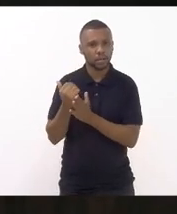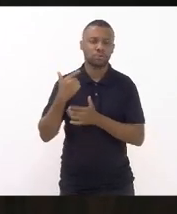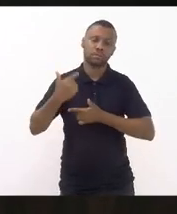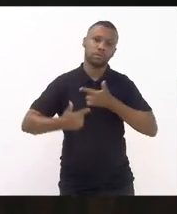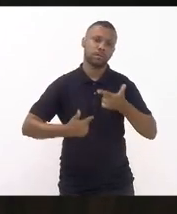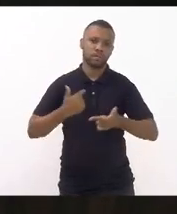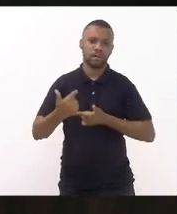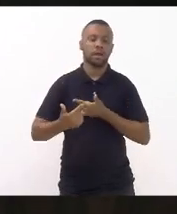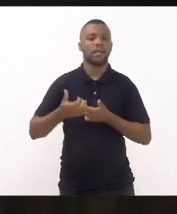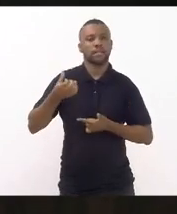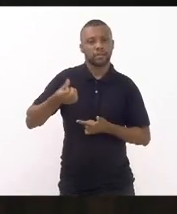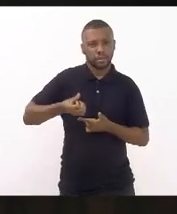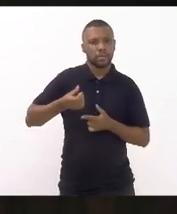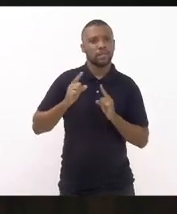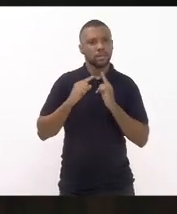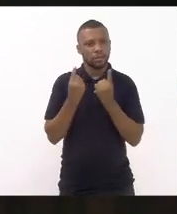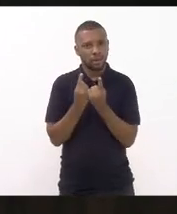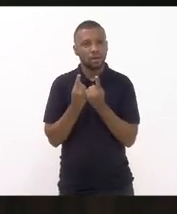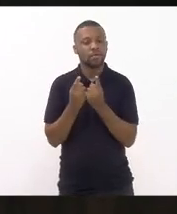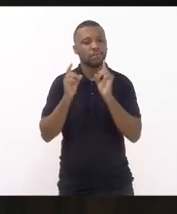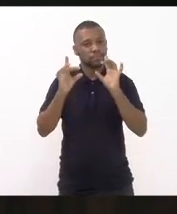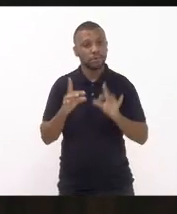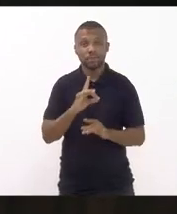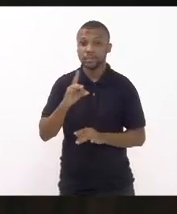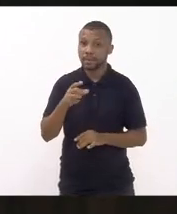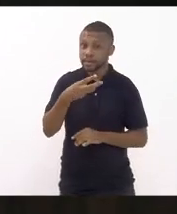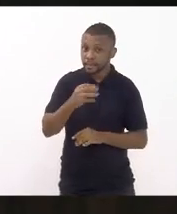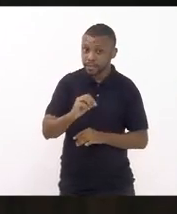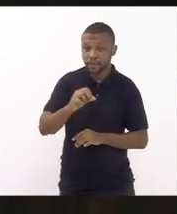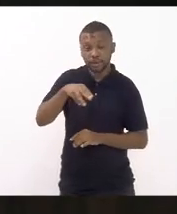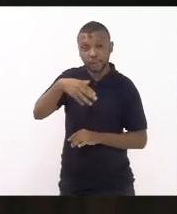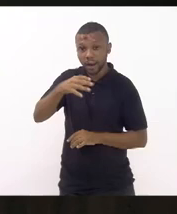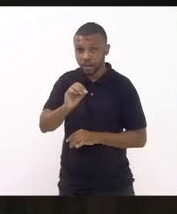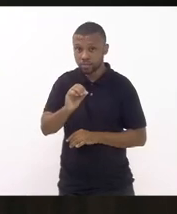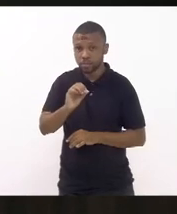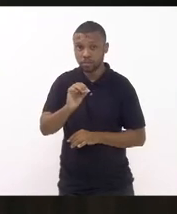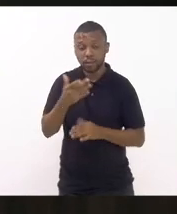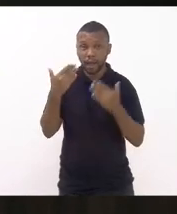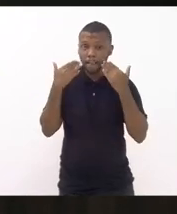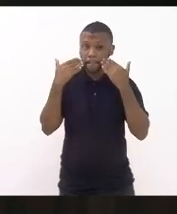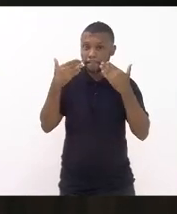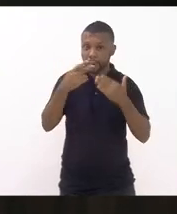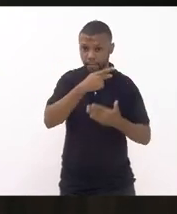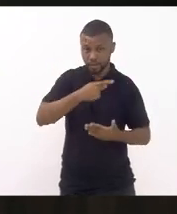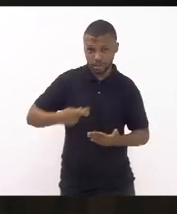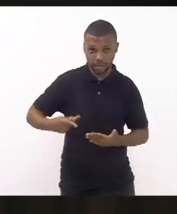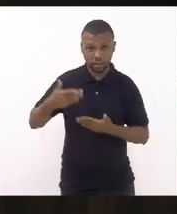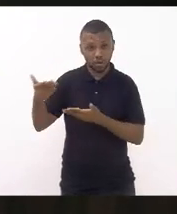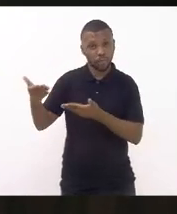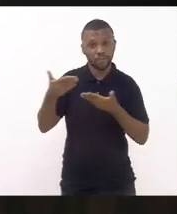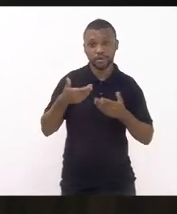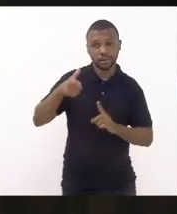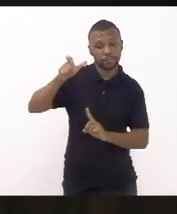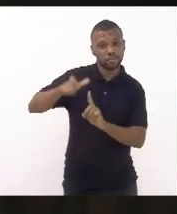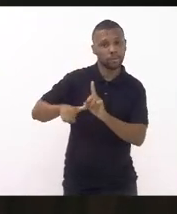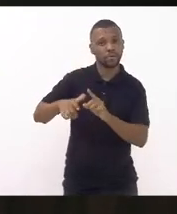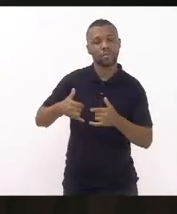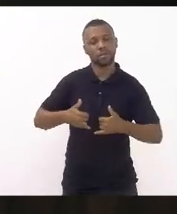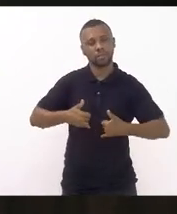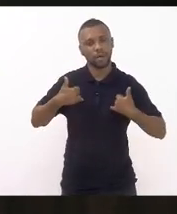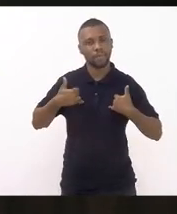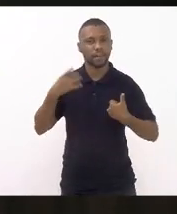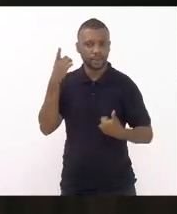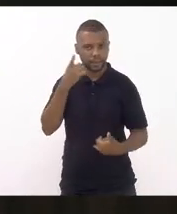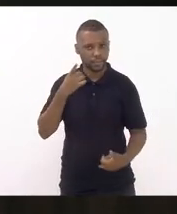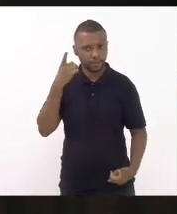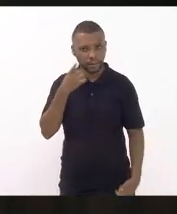Está aberta a sexta sessão extraordinária do dia 30 de março de 2022. A presença convida a nobre